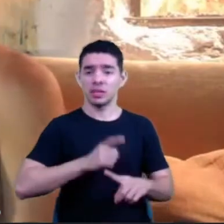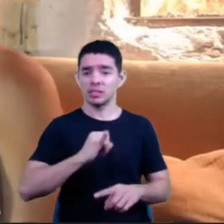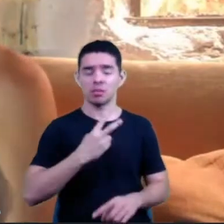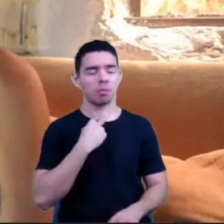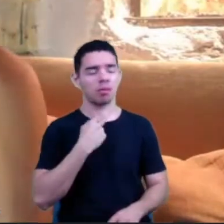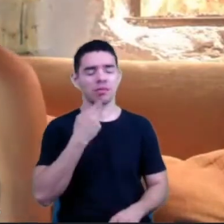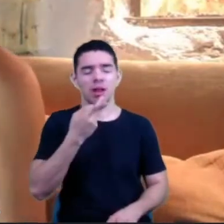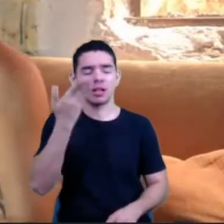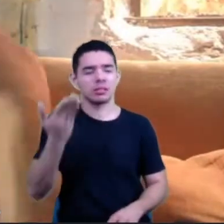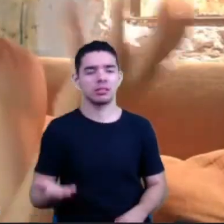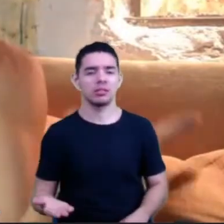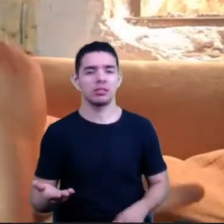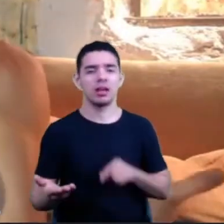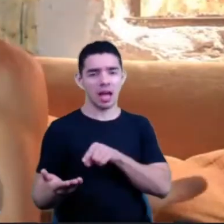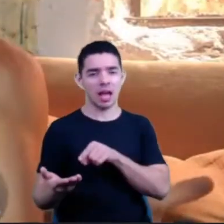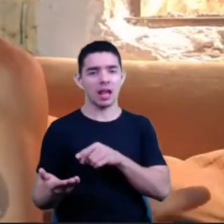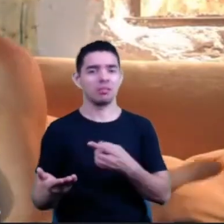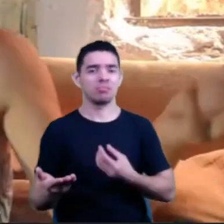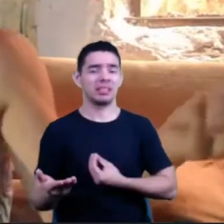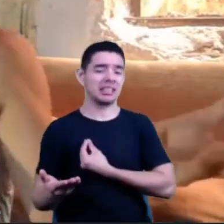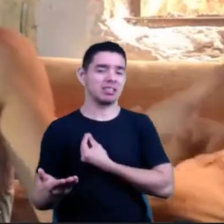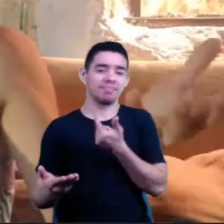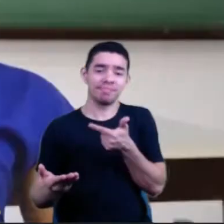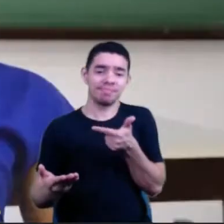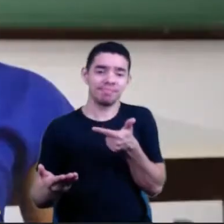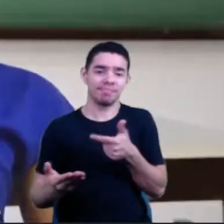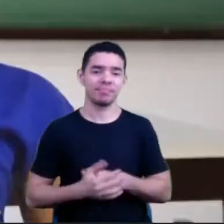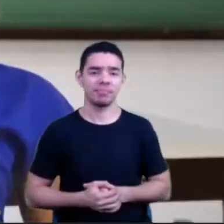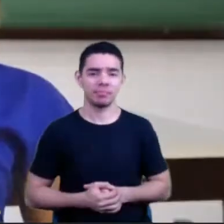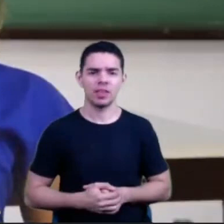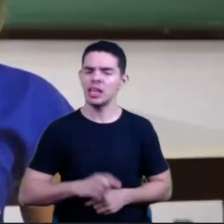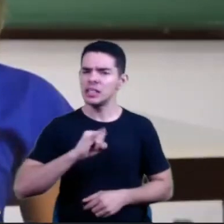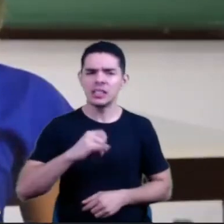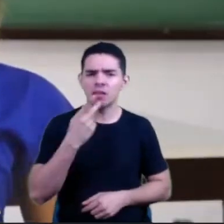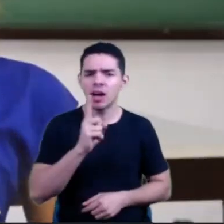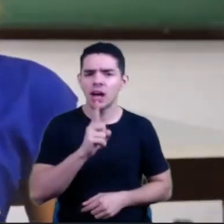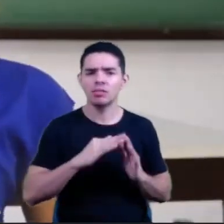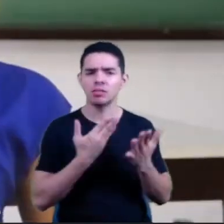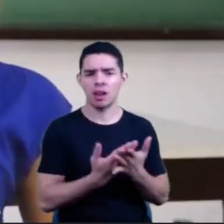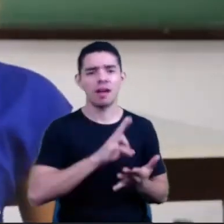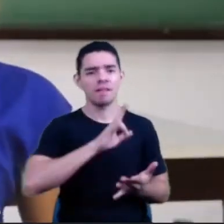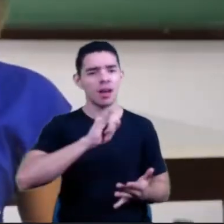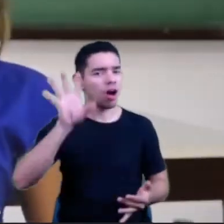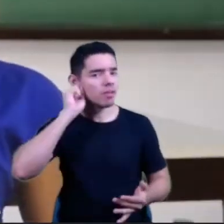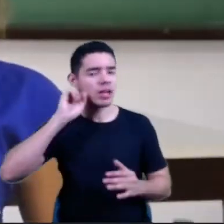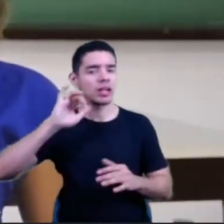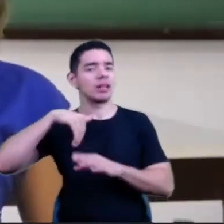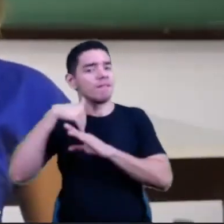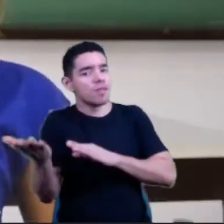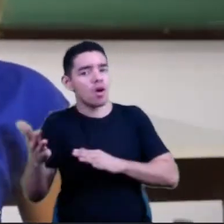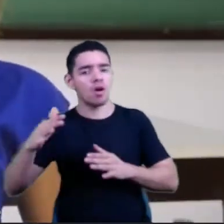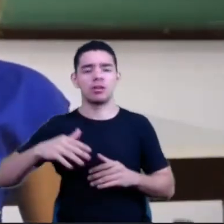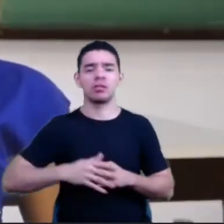não pode falar dessa pessoa, essa pessoa também não pode existir. Se você não fala sobre isso no colégio, você vai escutar na rua. Na rua, o que você